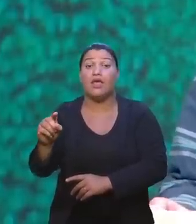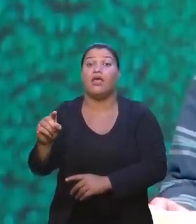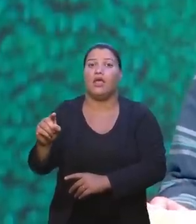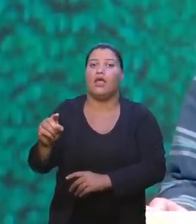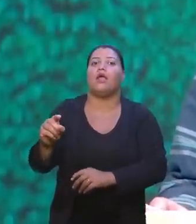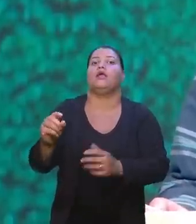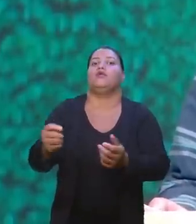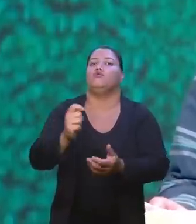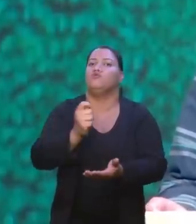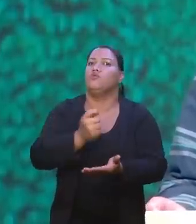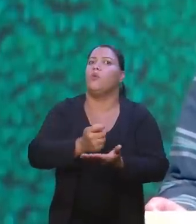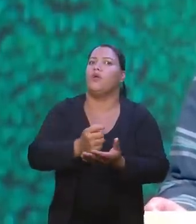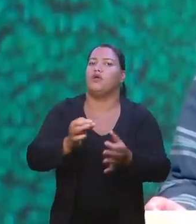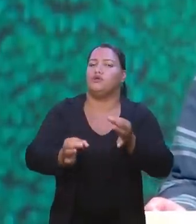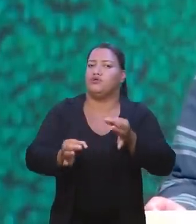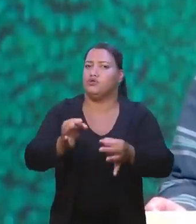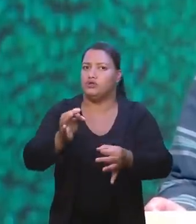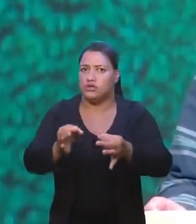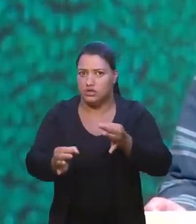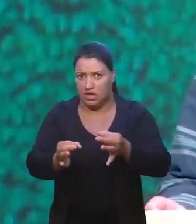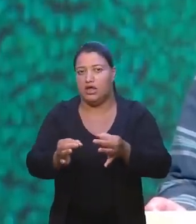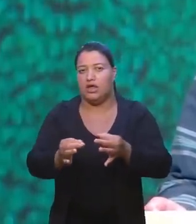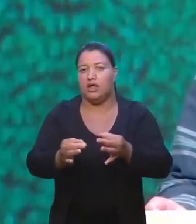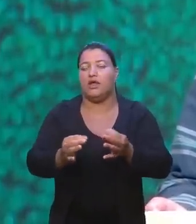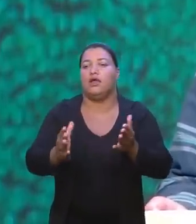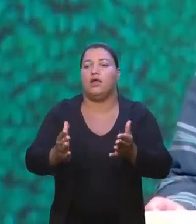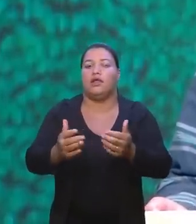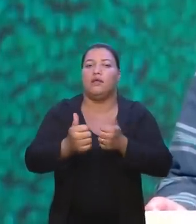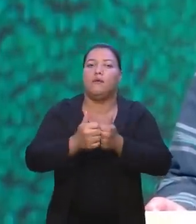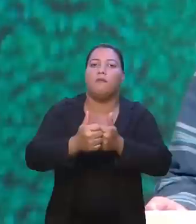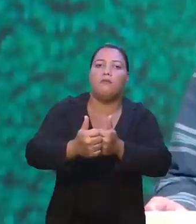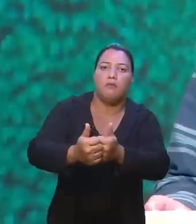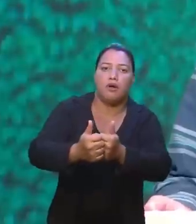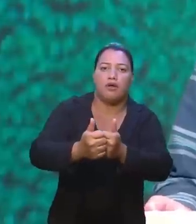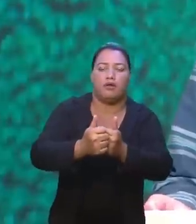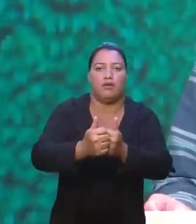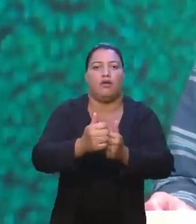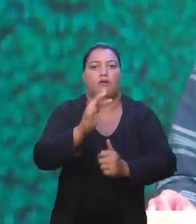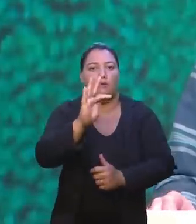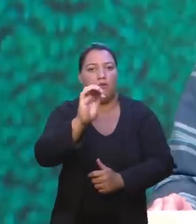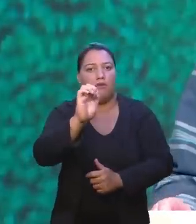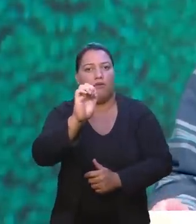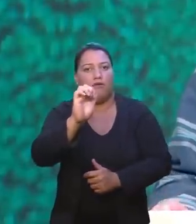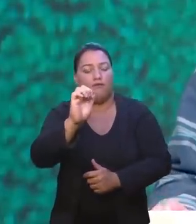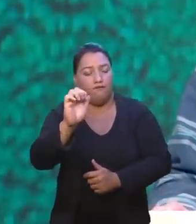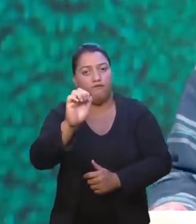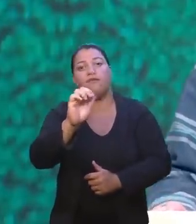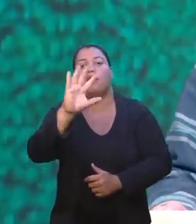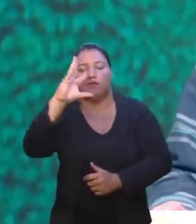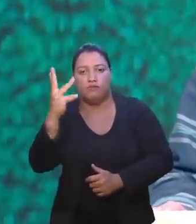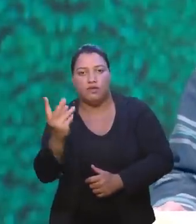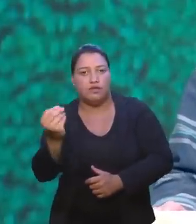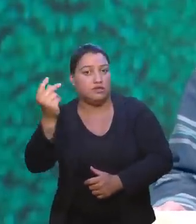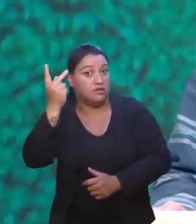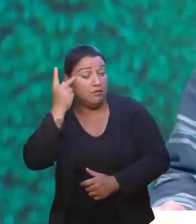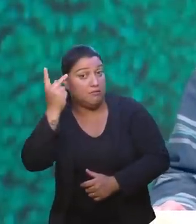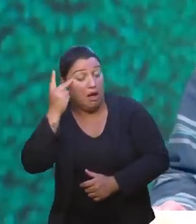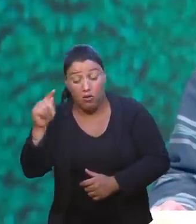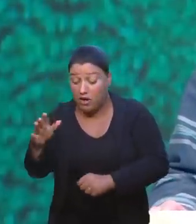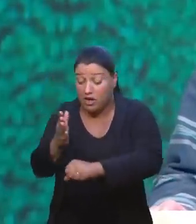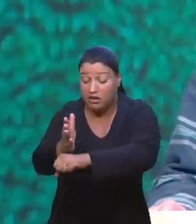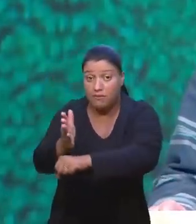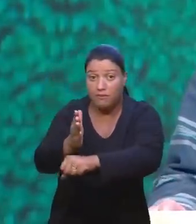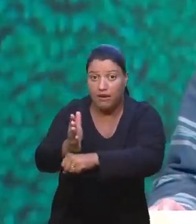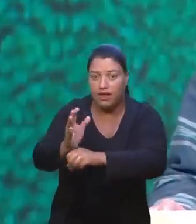direito, dirigente do Centro Espírita Allan Kardec de Itapetininga, São Paulo. Participante do